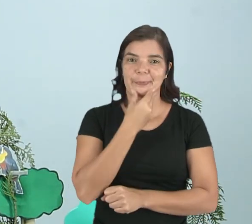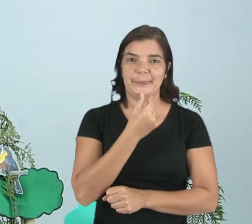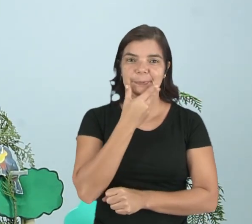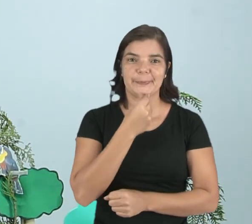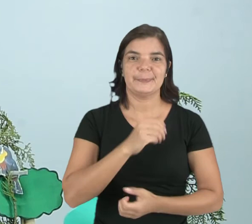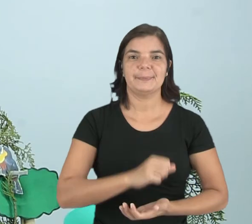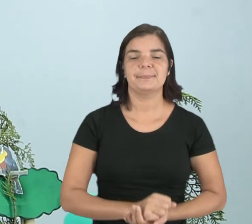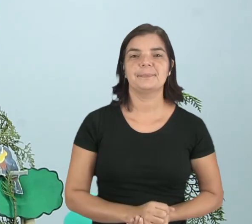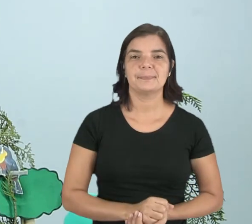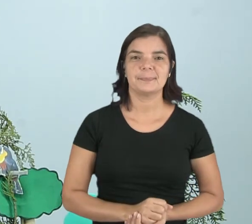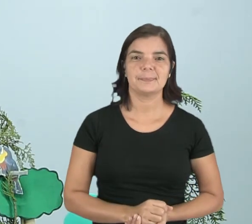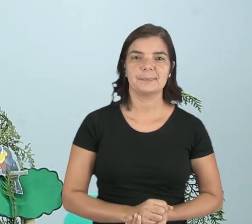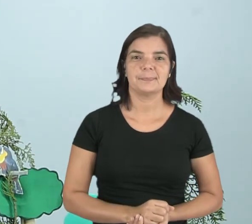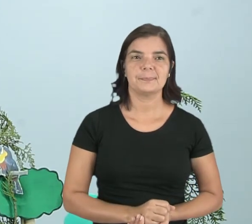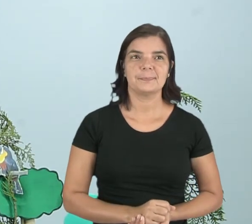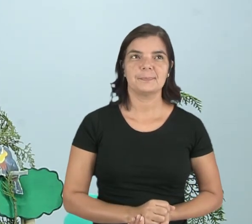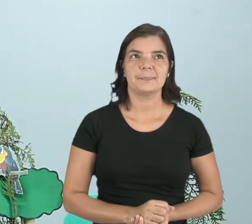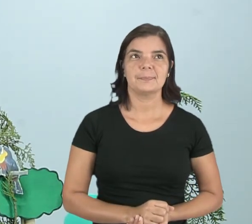homem.